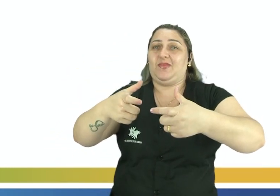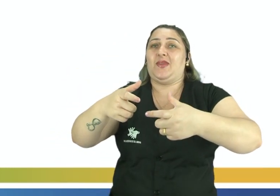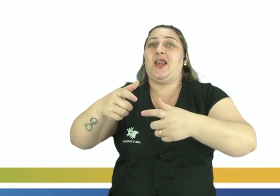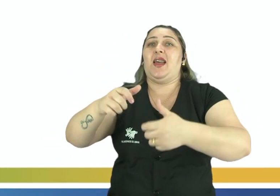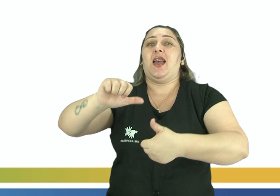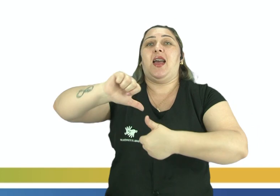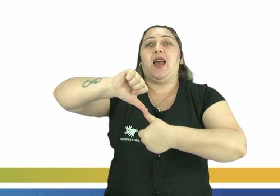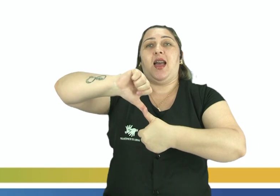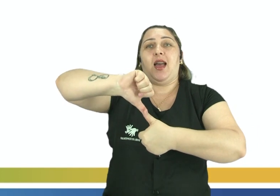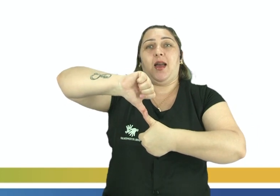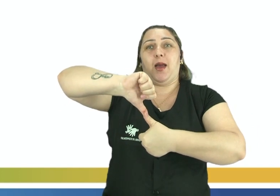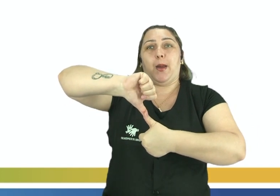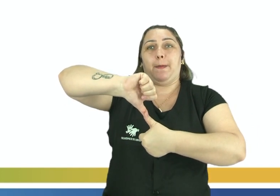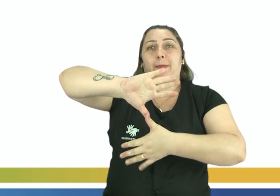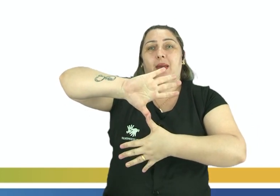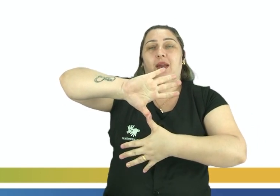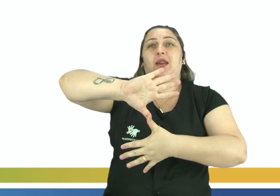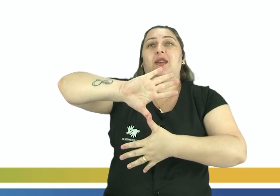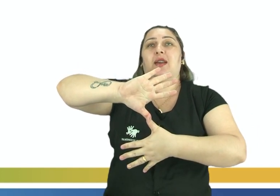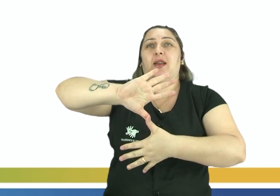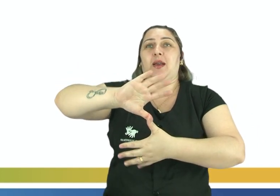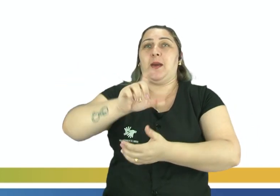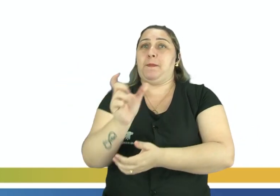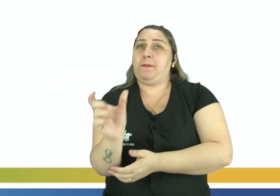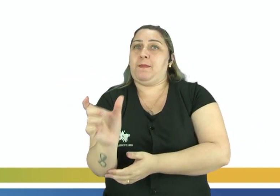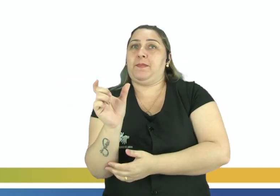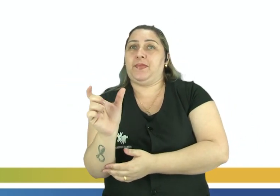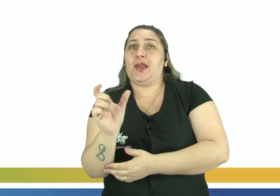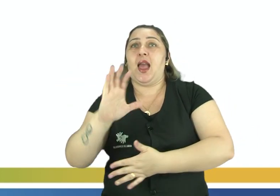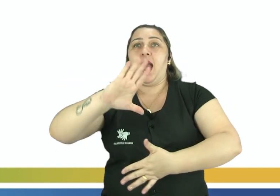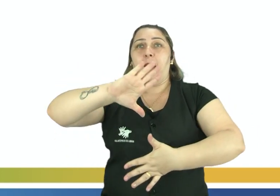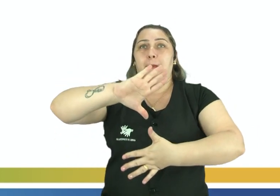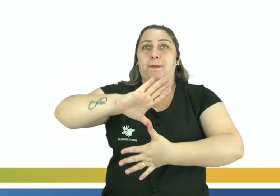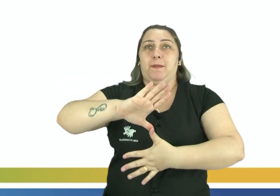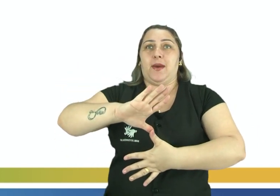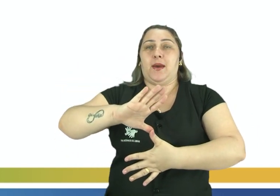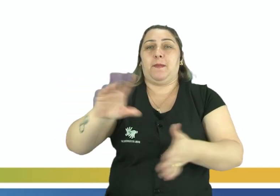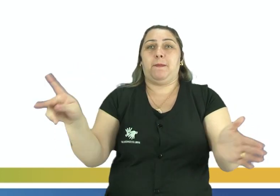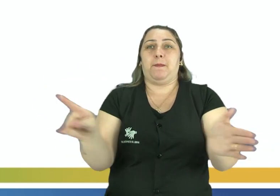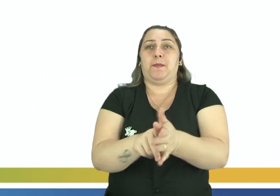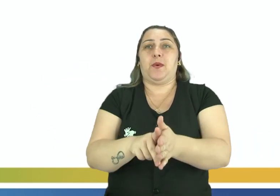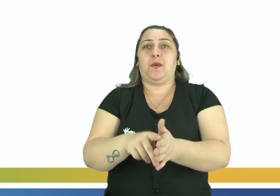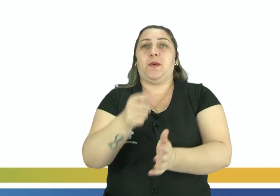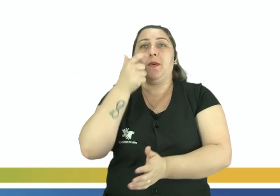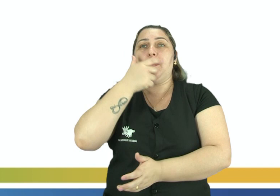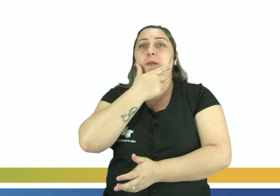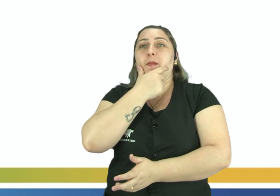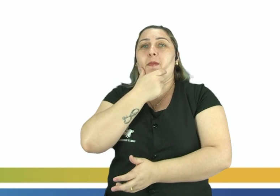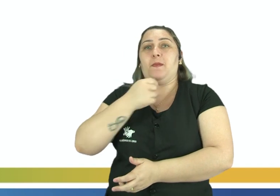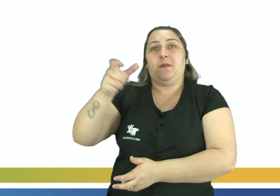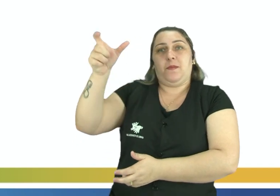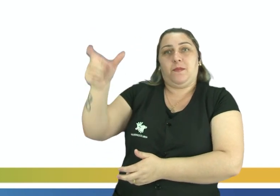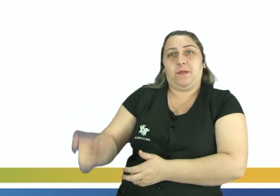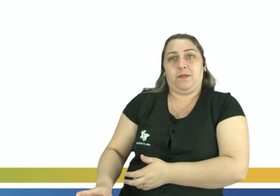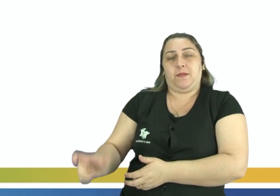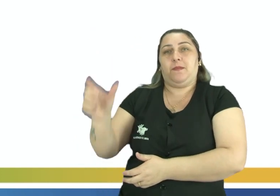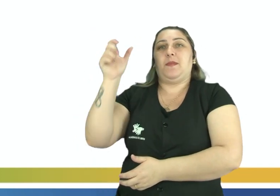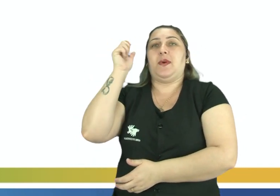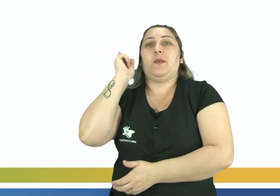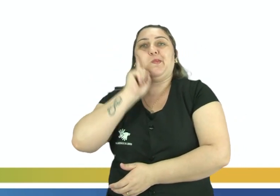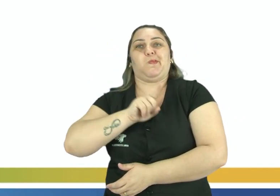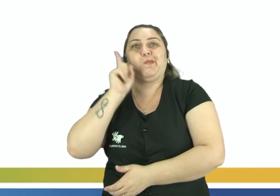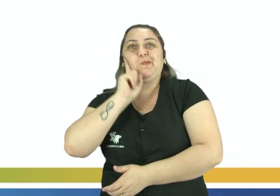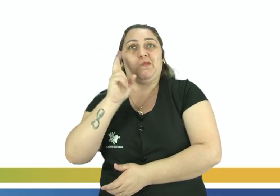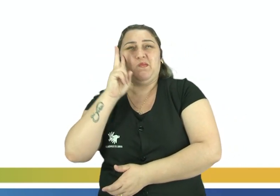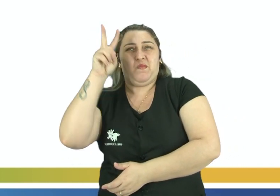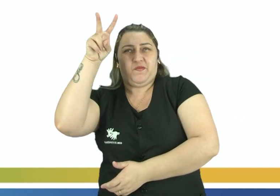com essa política que a frase-chave dela é a América para os americanos, deixou bem claro. Quando a gente olha para essa